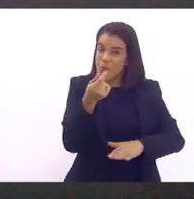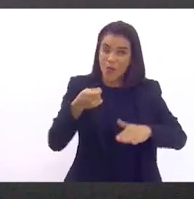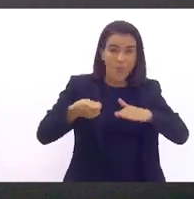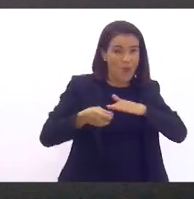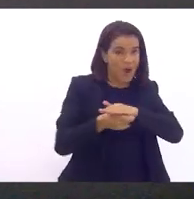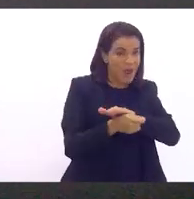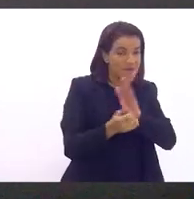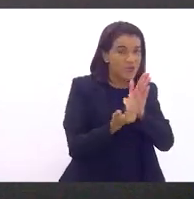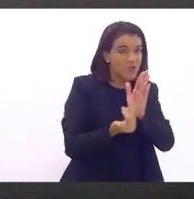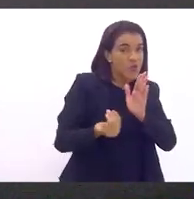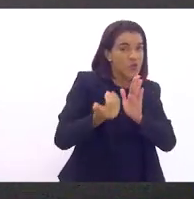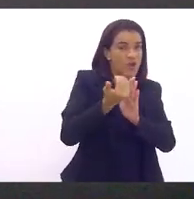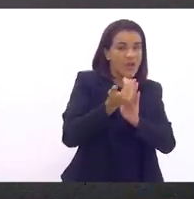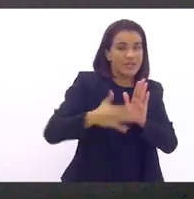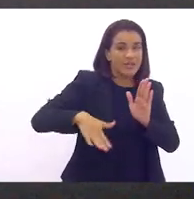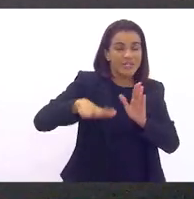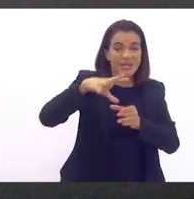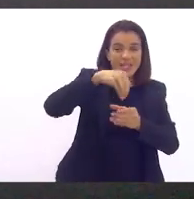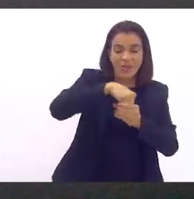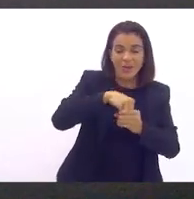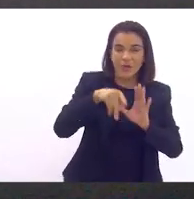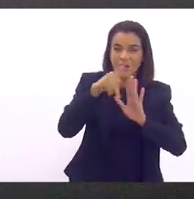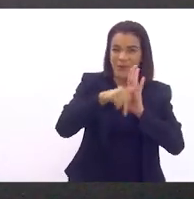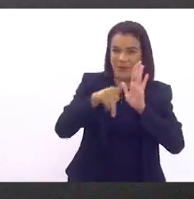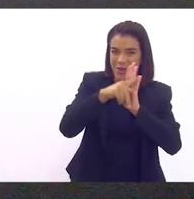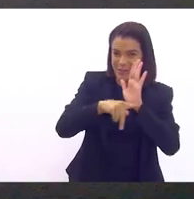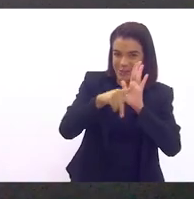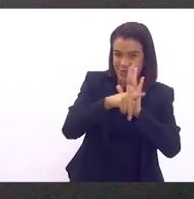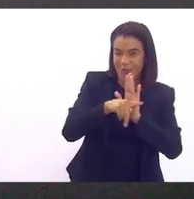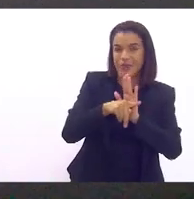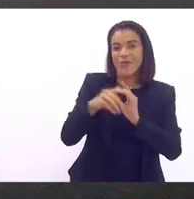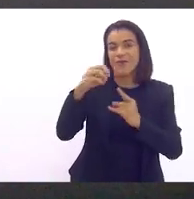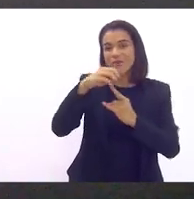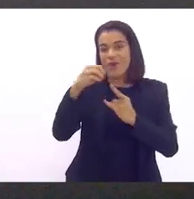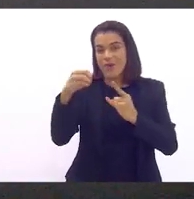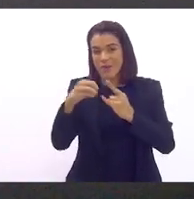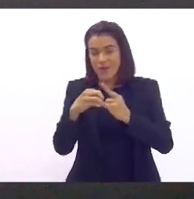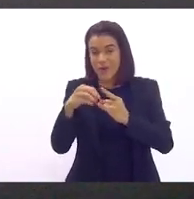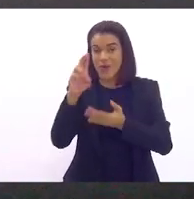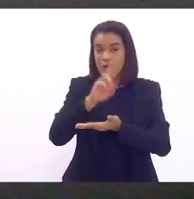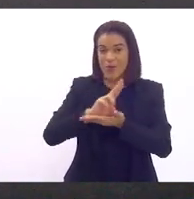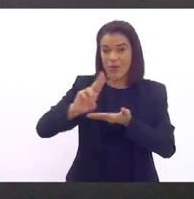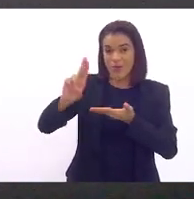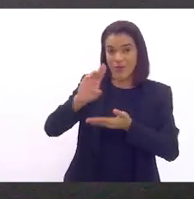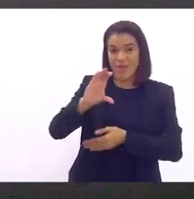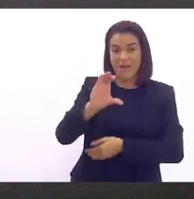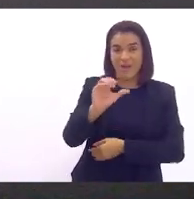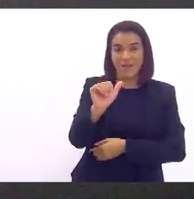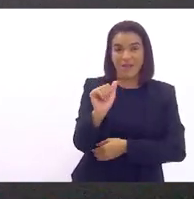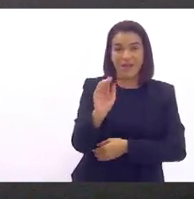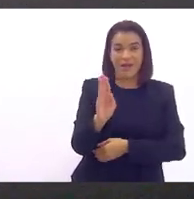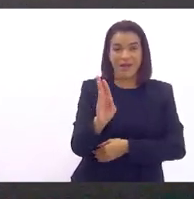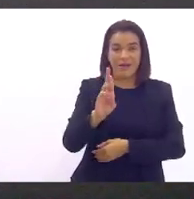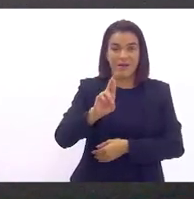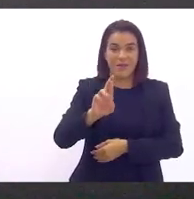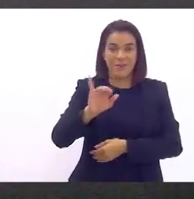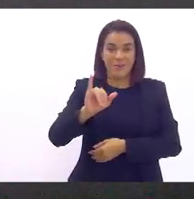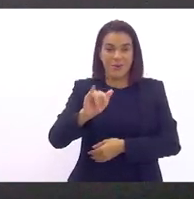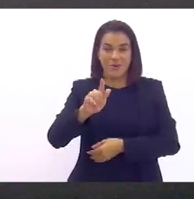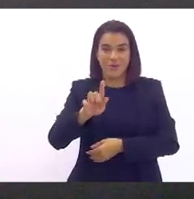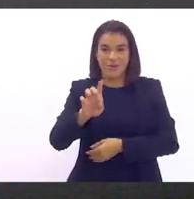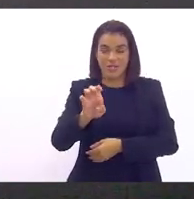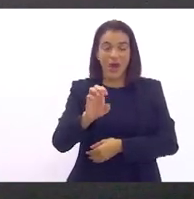elevado dentro de um projeto com astrazenec fio Cruz Universidade Cambridge e outros Oxford